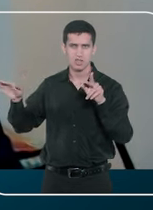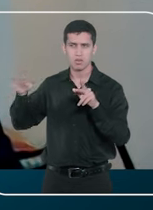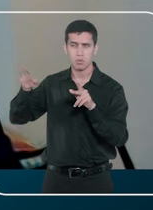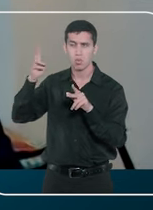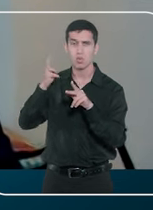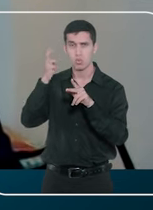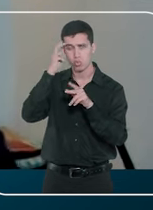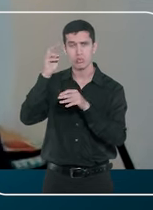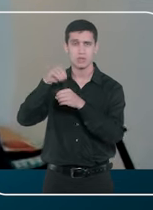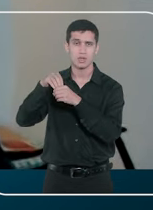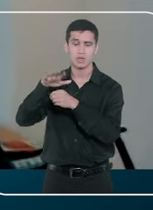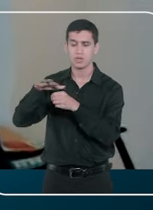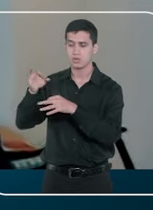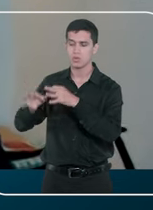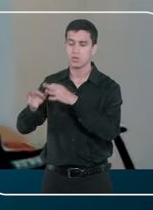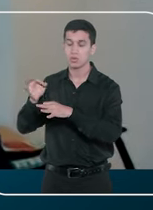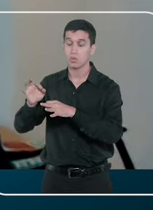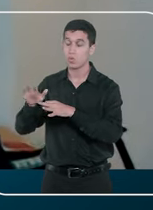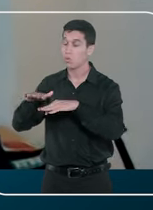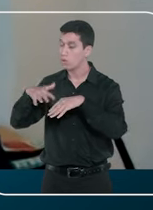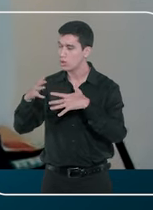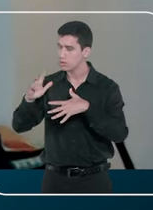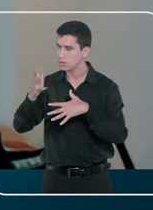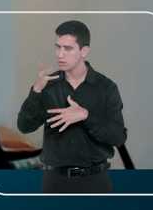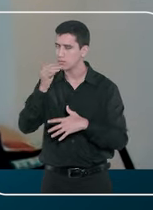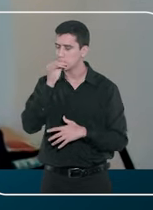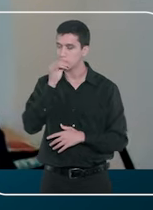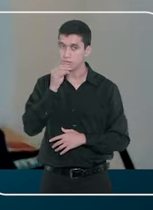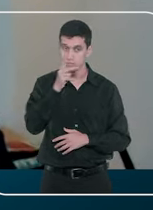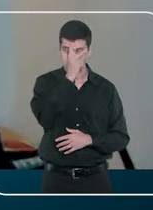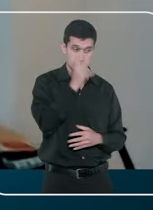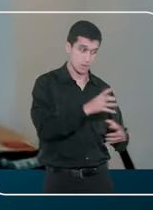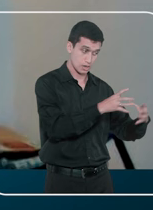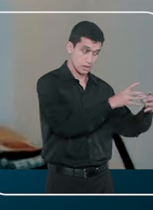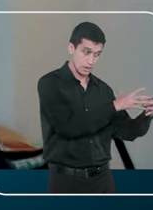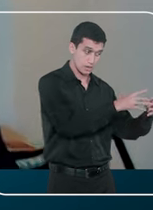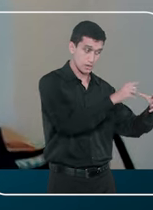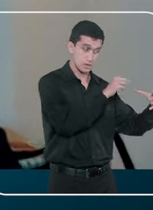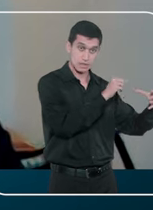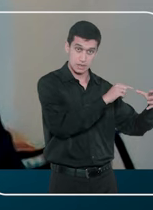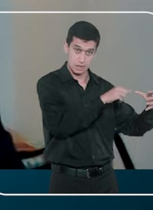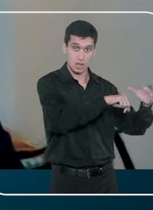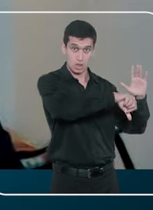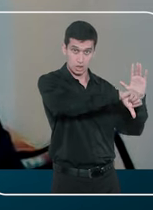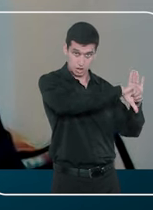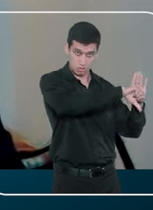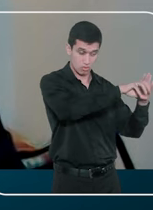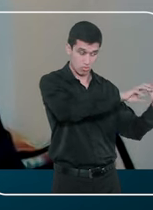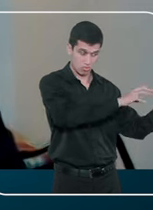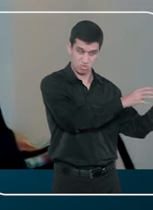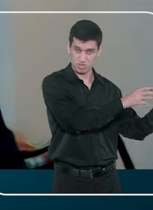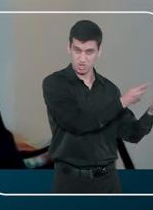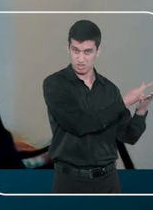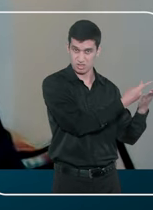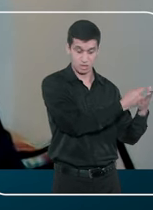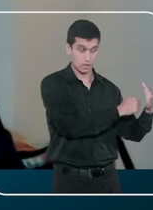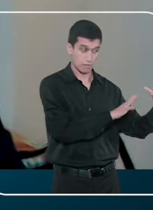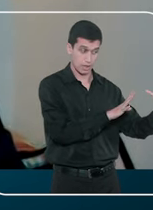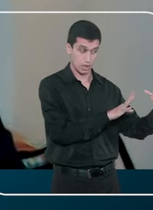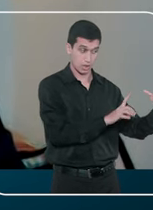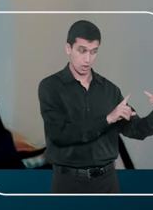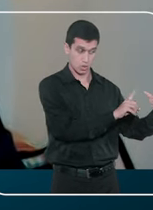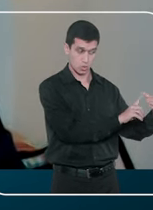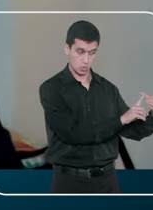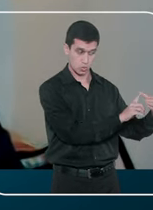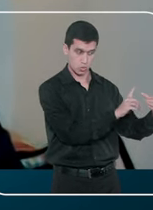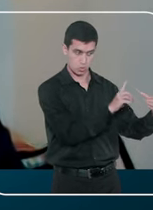nós temos uma figura de um integrante de organização criminosa que se presta a indicar meios de prova? O que faz a acusação